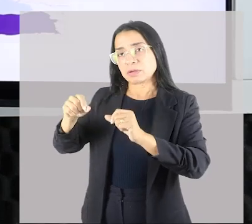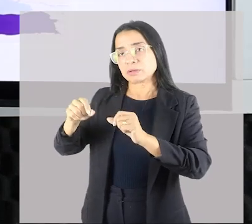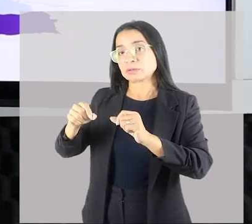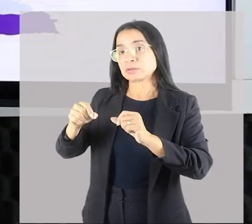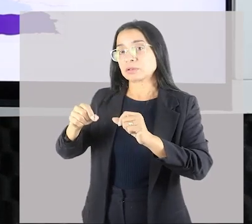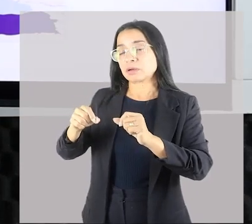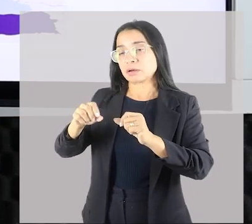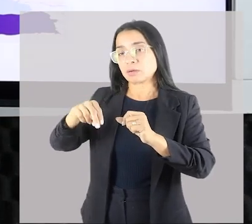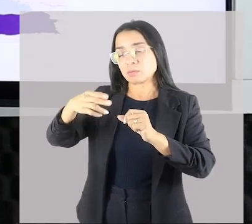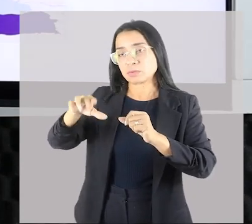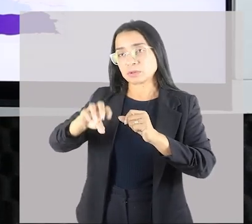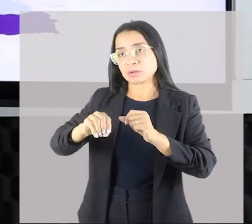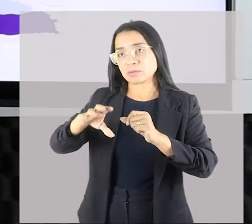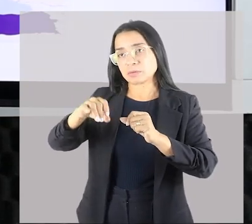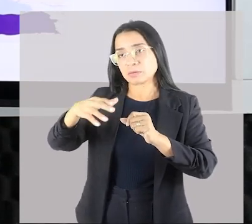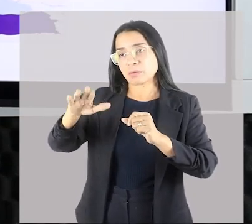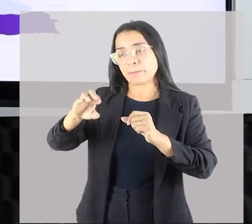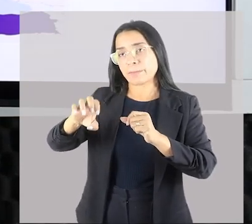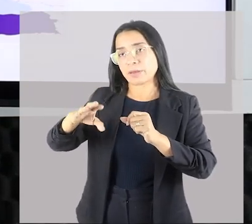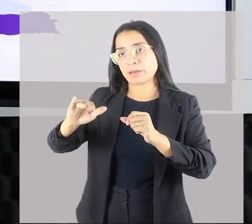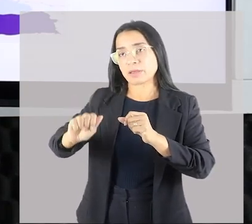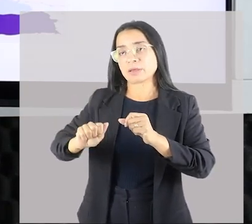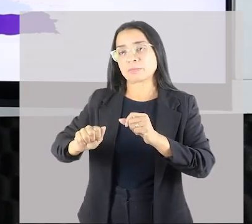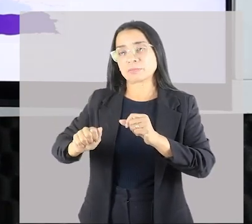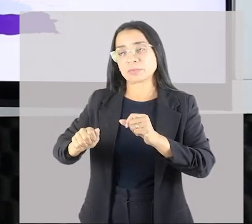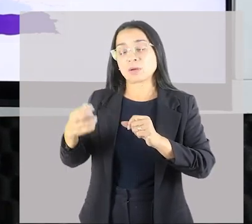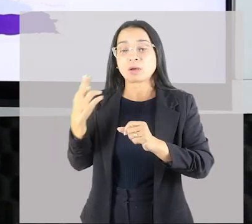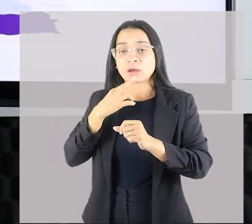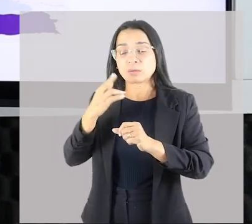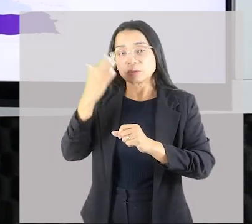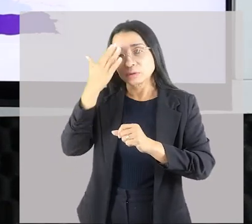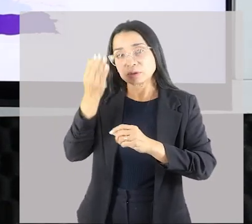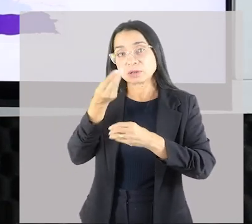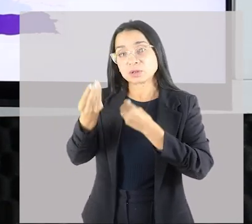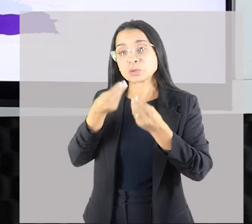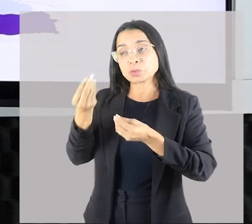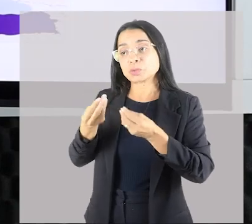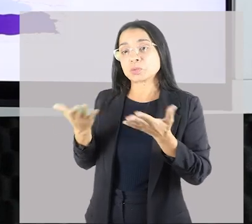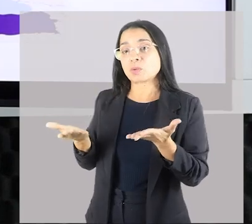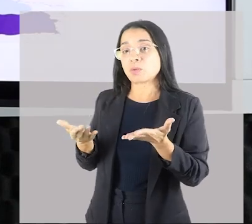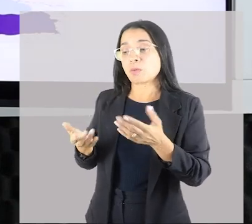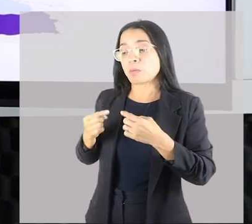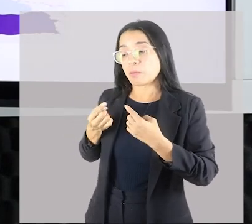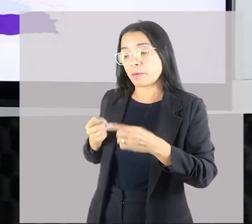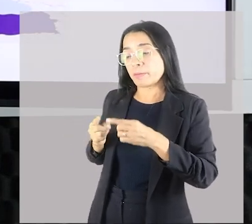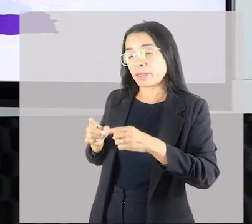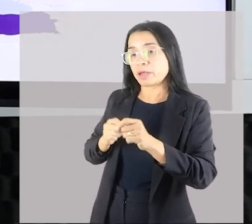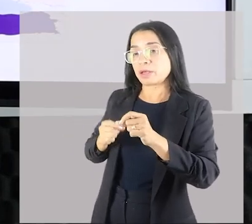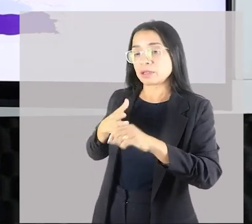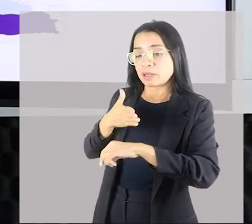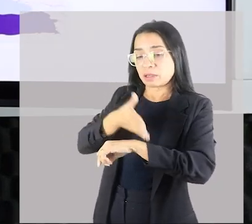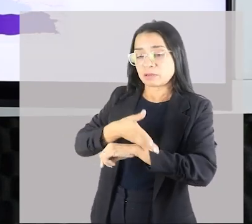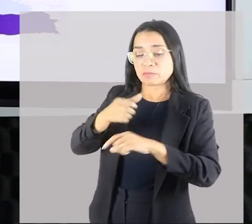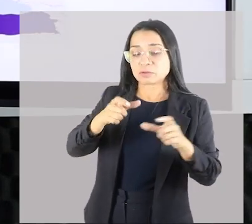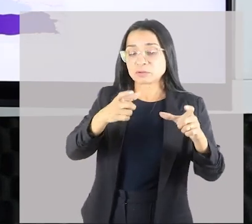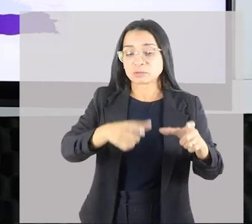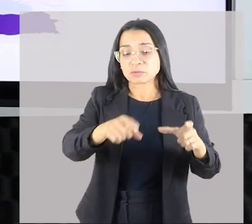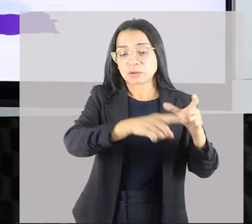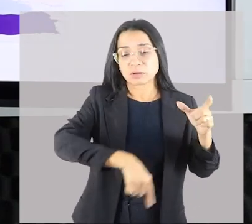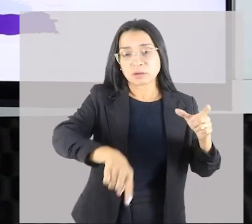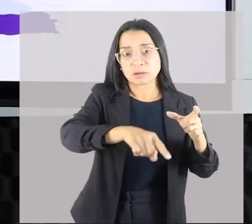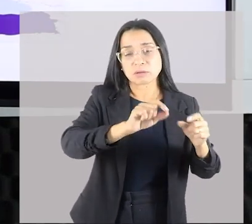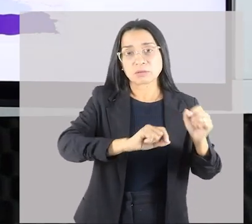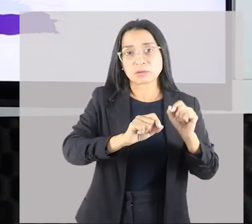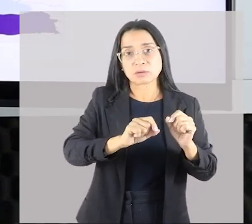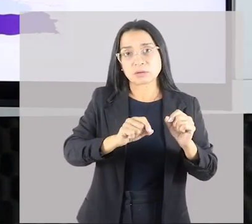especificamente da OTAN. Então a Rússia entende isso como uma afronta, né? E, como justificativa, acaba invadindo a região ucraniana,